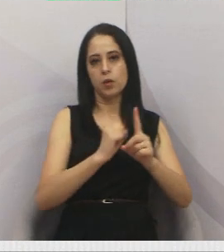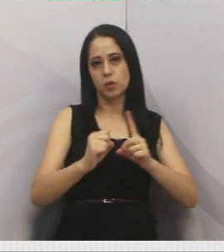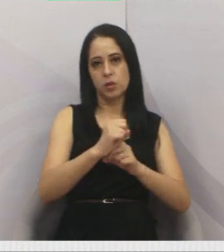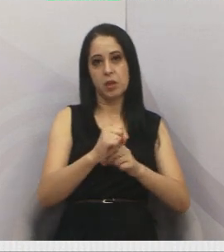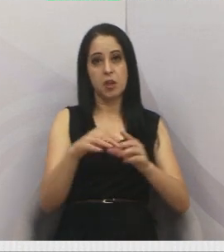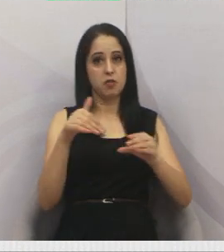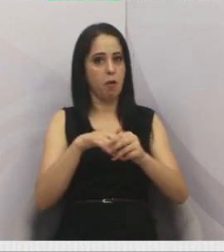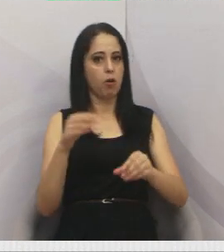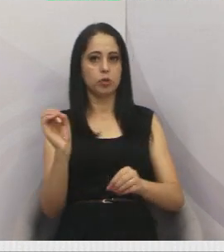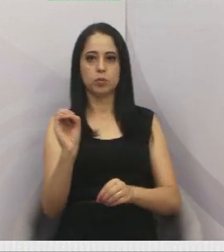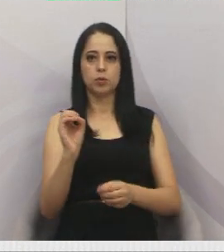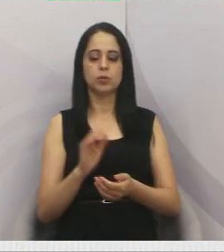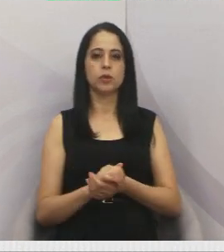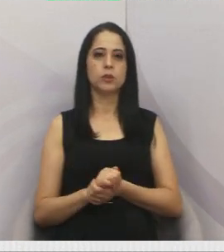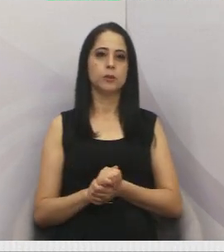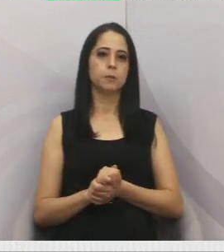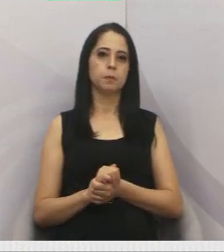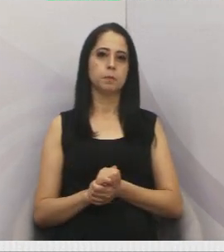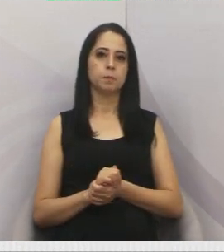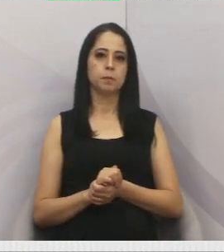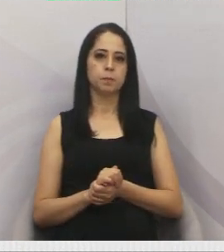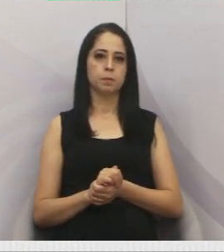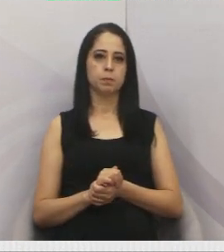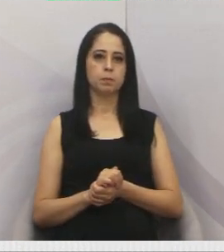branco. Próximo voto.